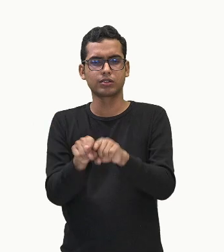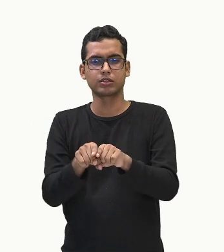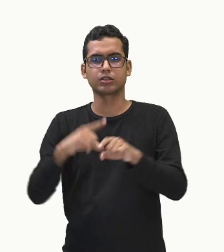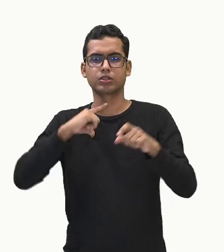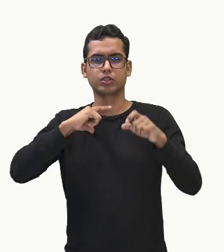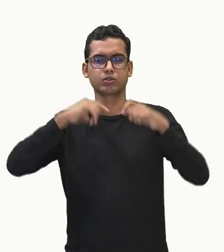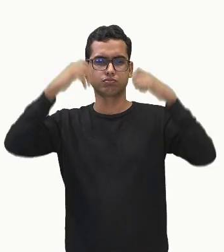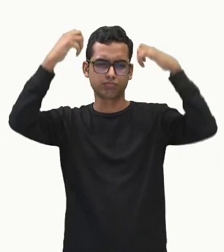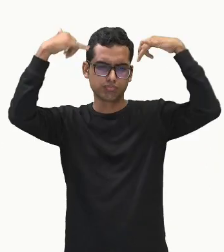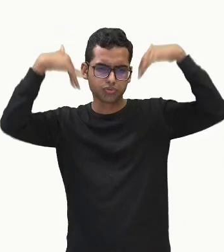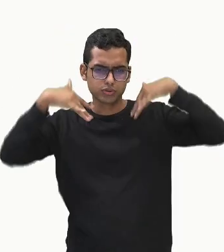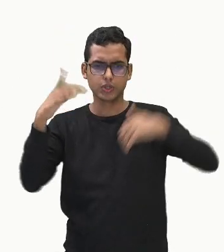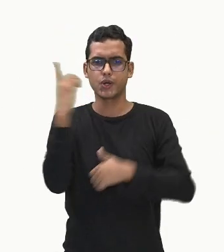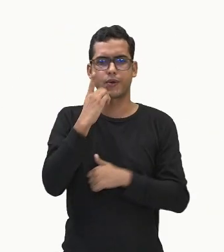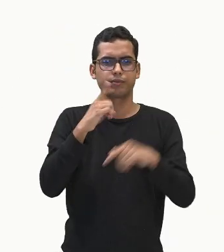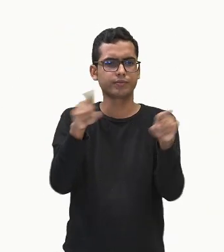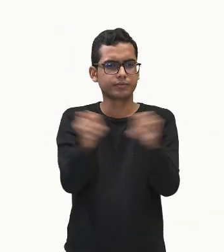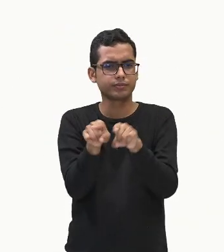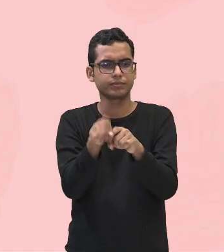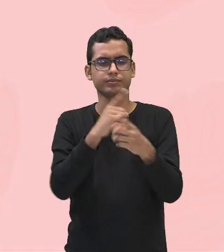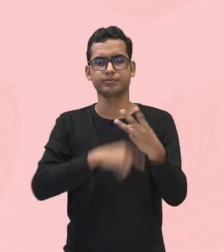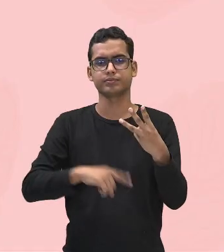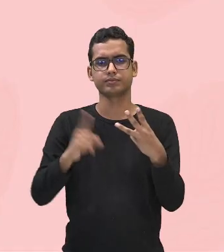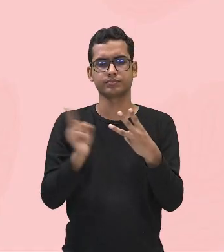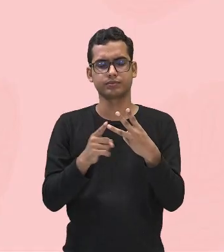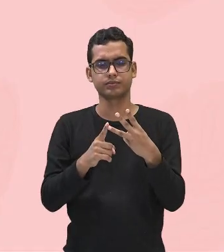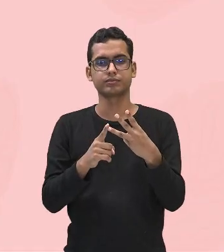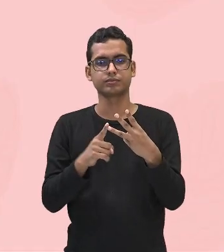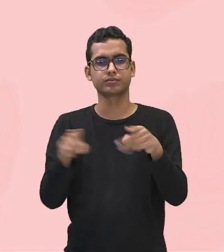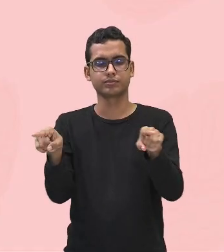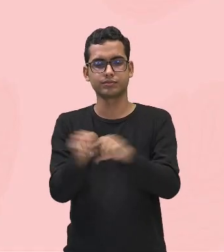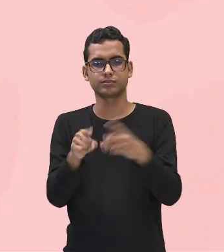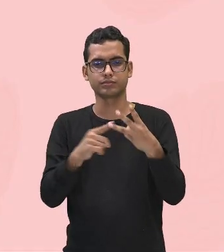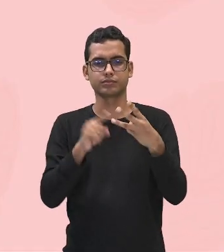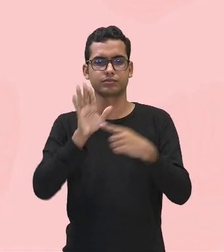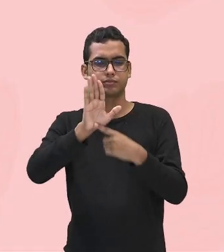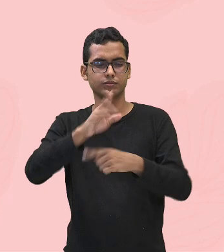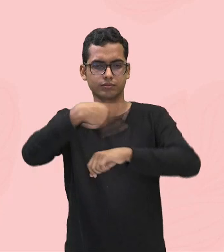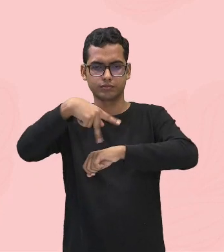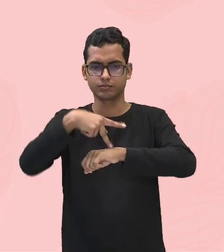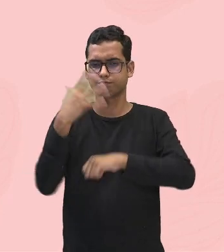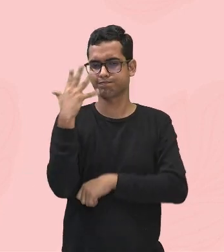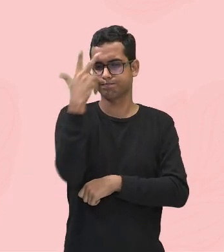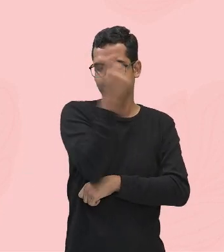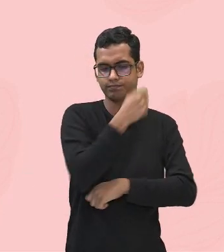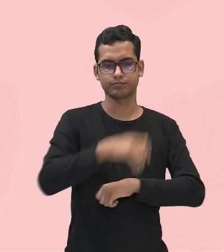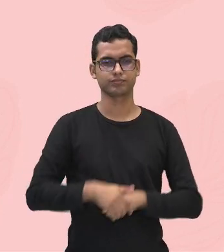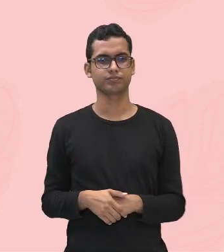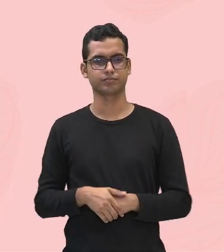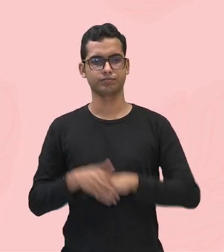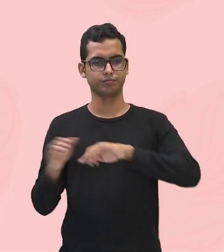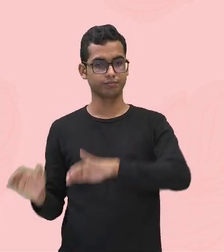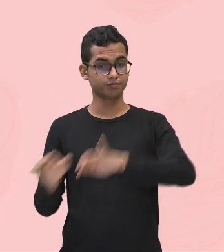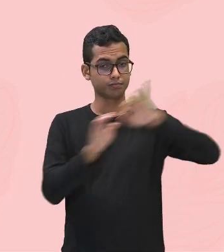empregado em frases para vocês observarem. Aqui eu tenho uma tabelinha para vocês